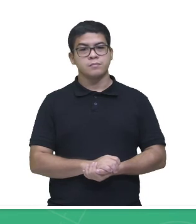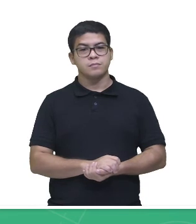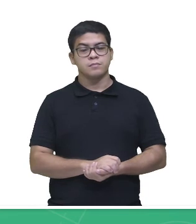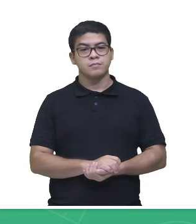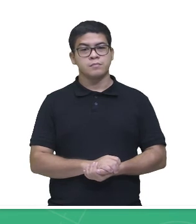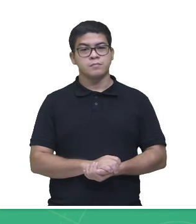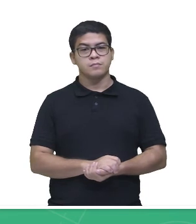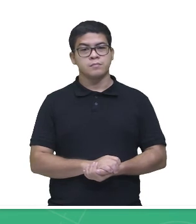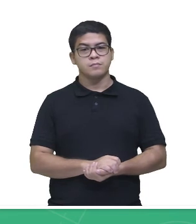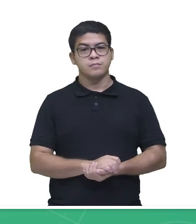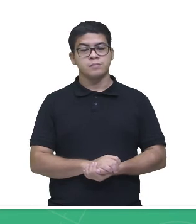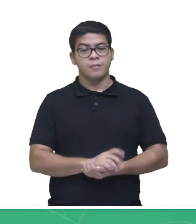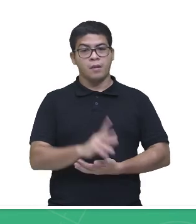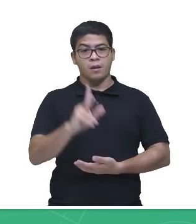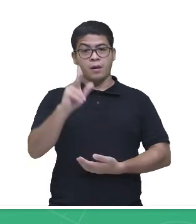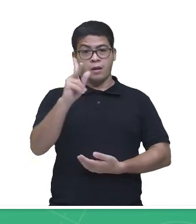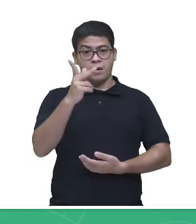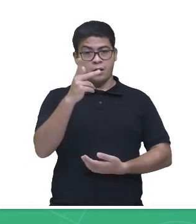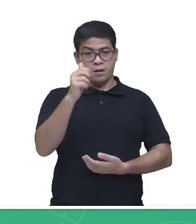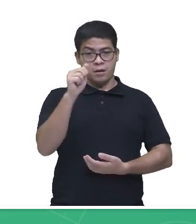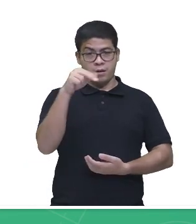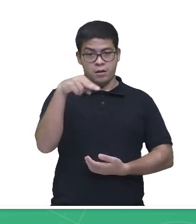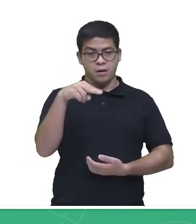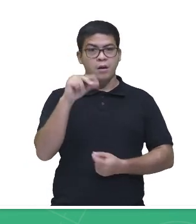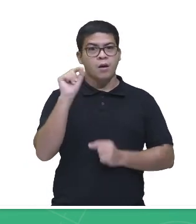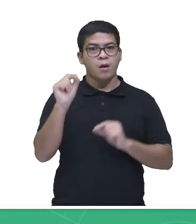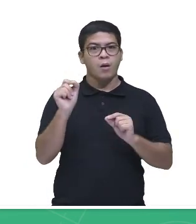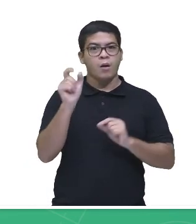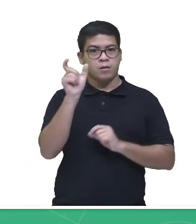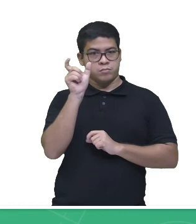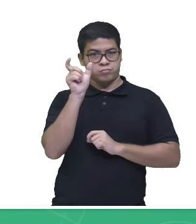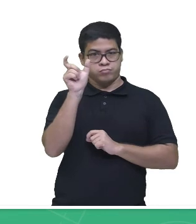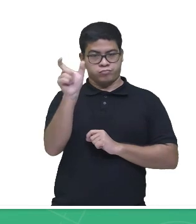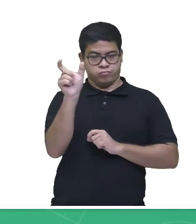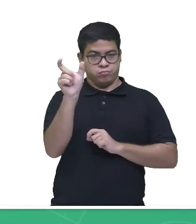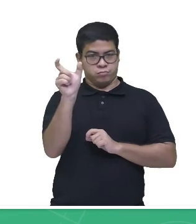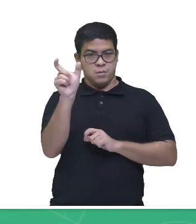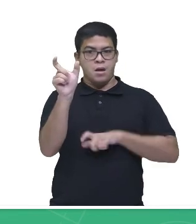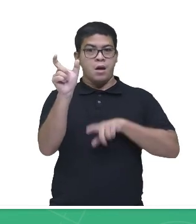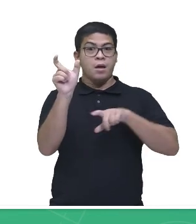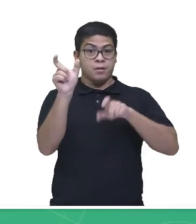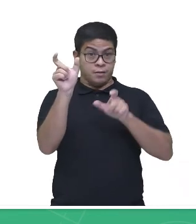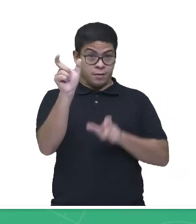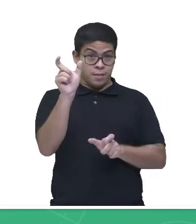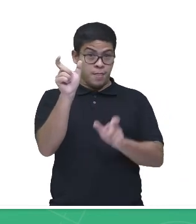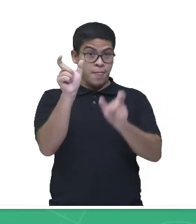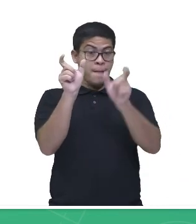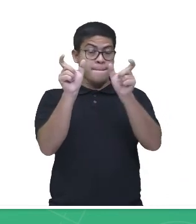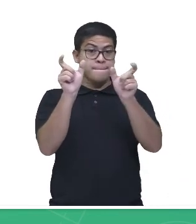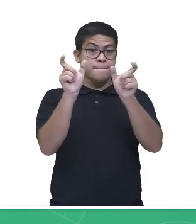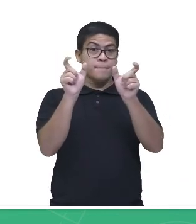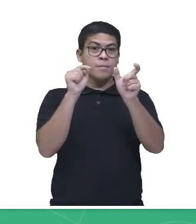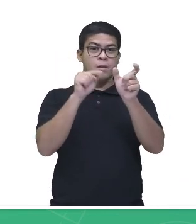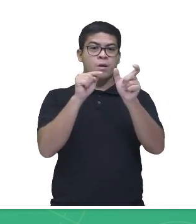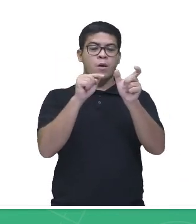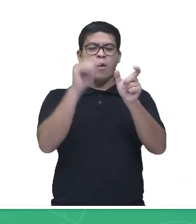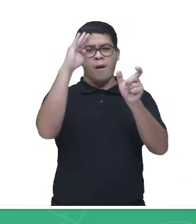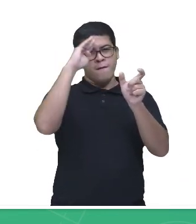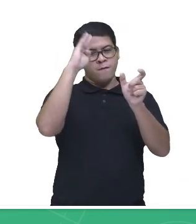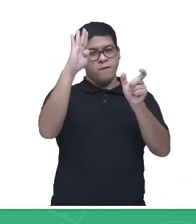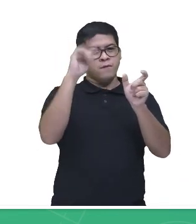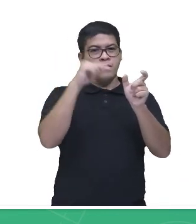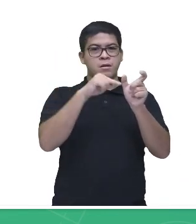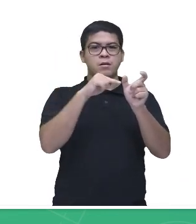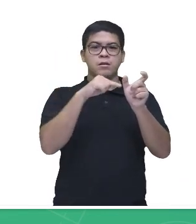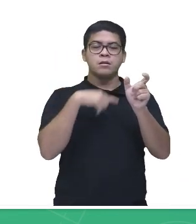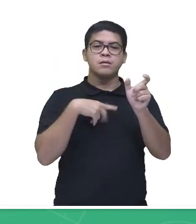han. E agora o verbo principal, claro. Qual é o particípio do verbo ver? Em português, qual é o particípio do